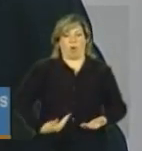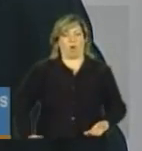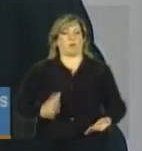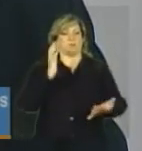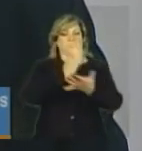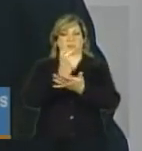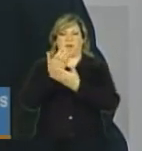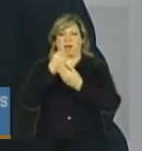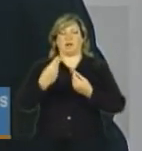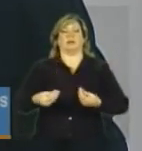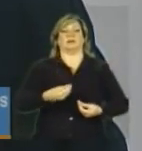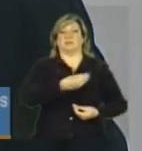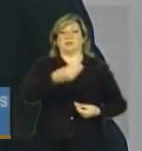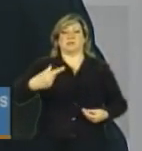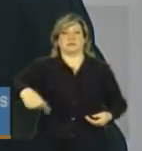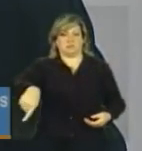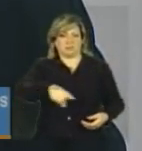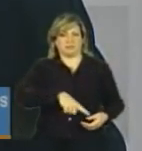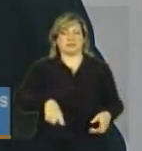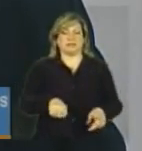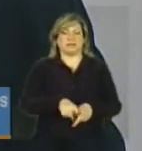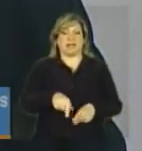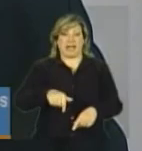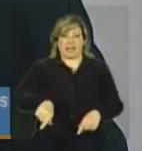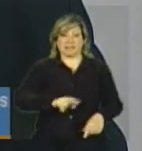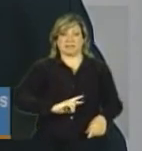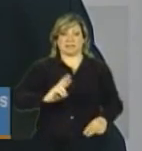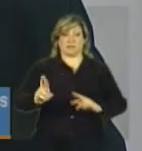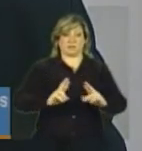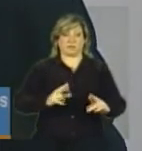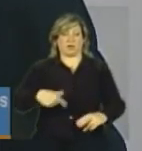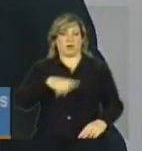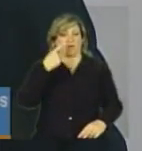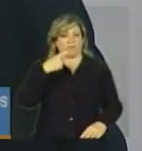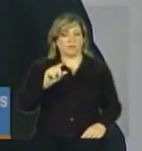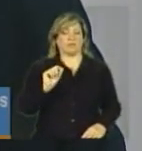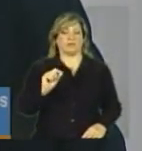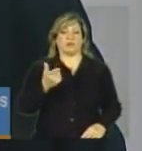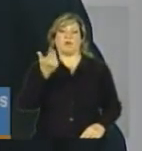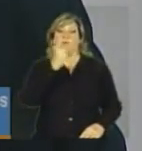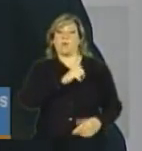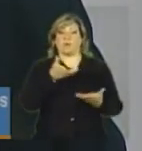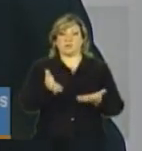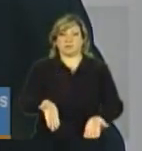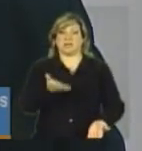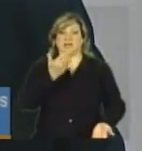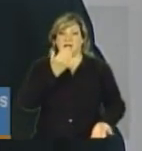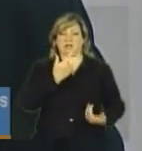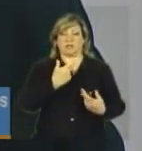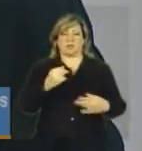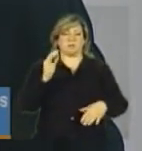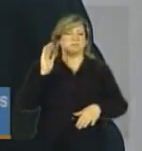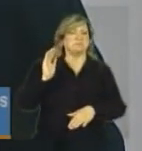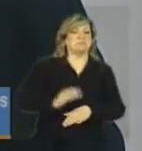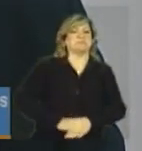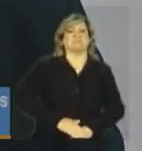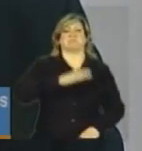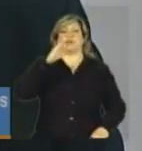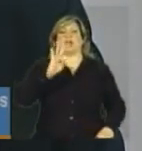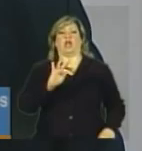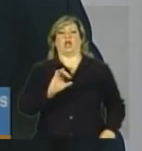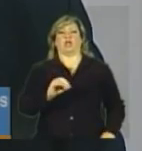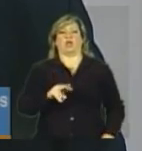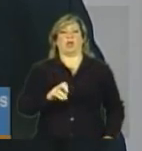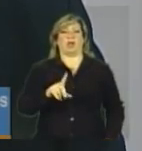ao longo dos anos. E que estes resultados que nós percebemos seja pela aquisição dos alimentos, né, das milhões de toneladas